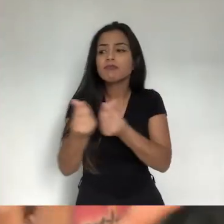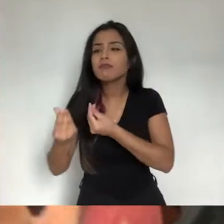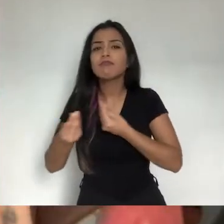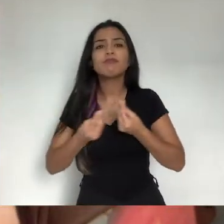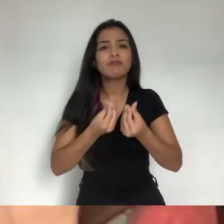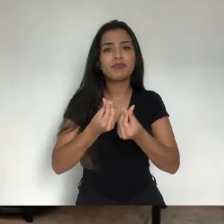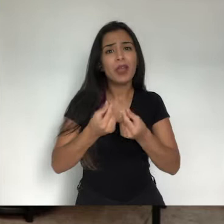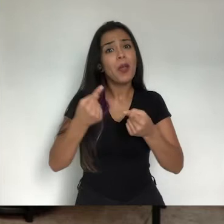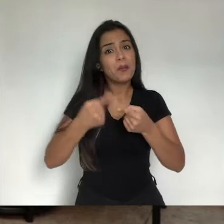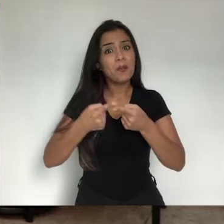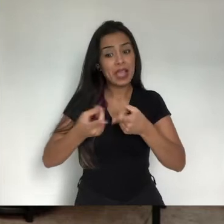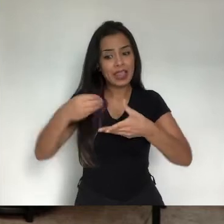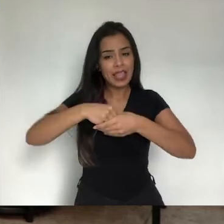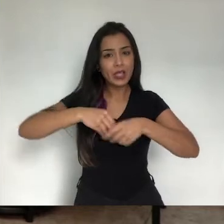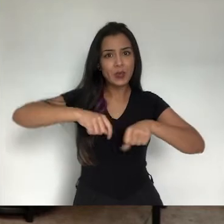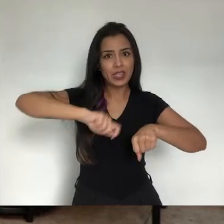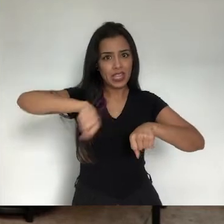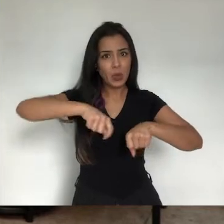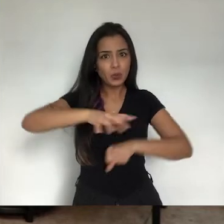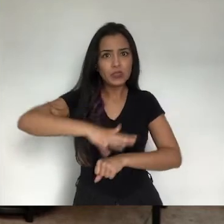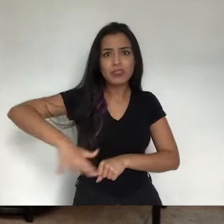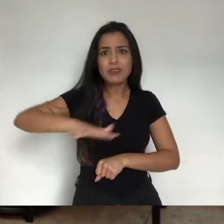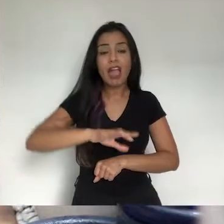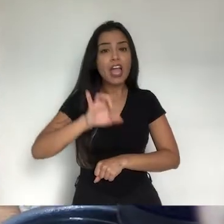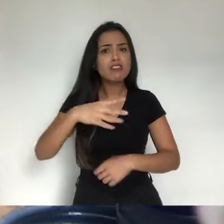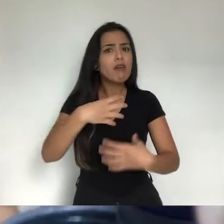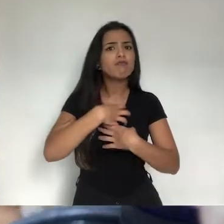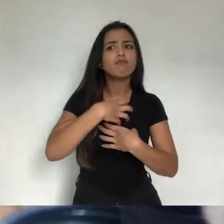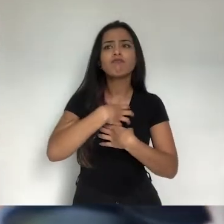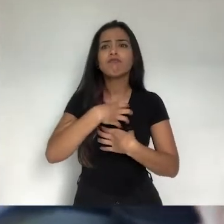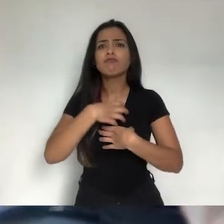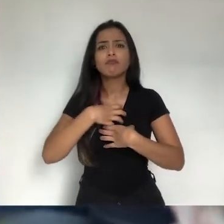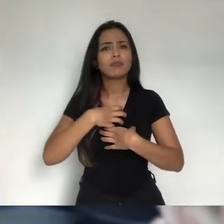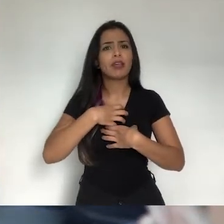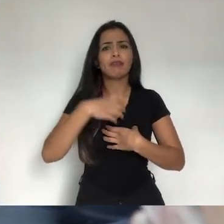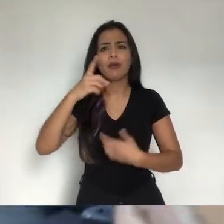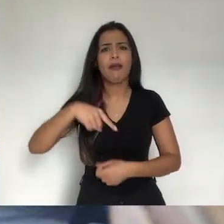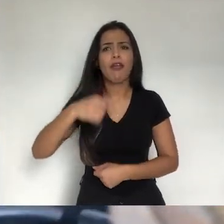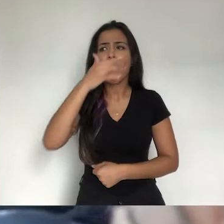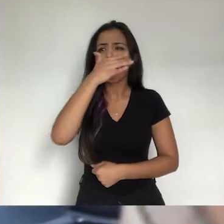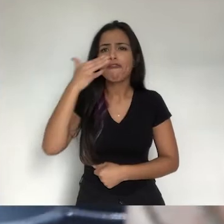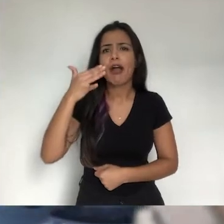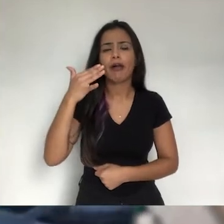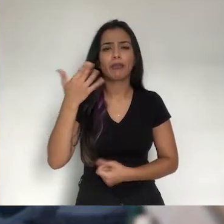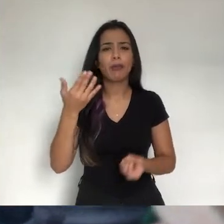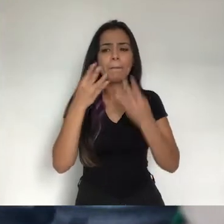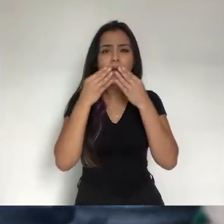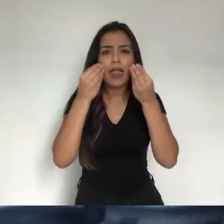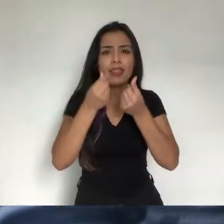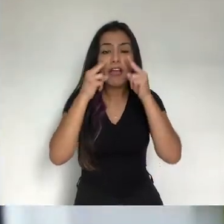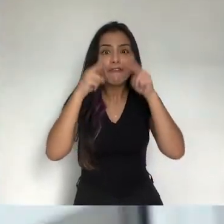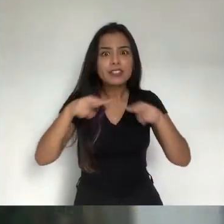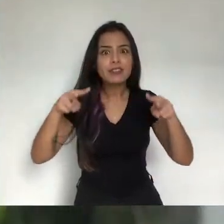tempo inteiro. A cozinha é 100% estímulo, né? De todos os sentidos. É